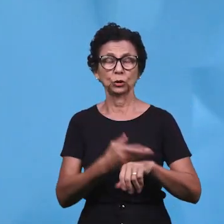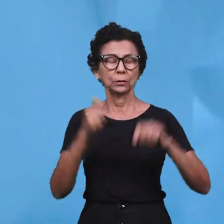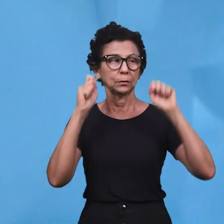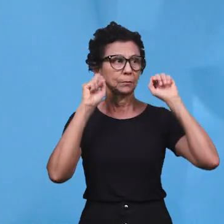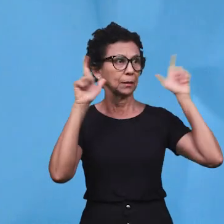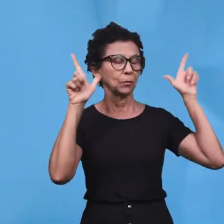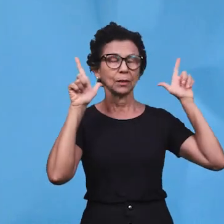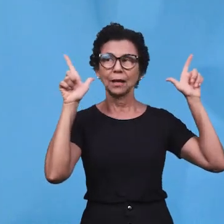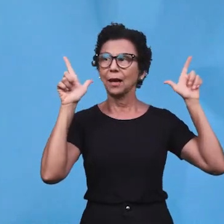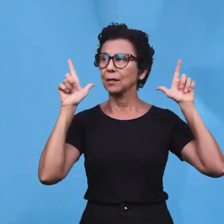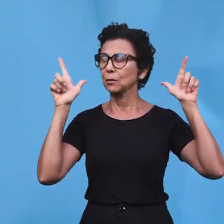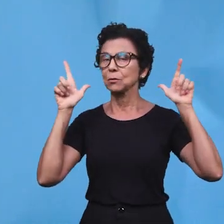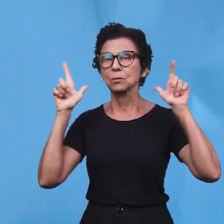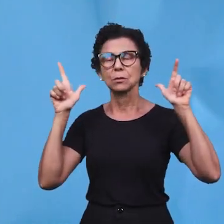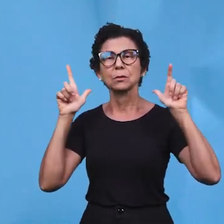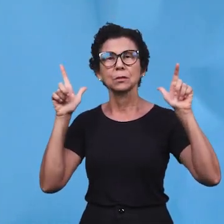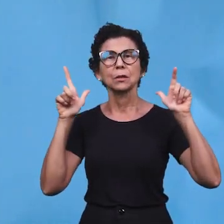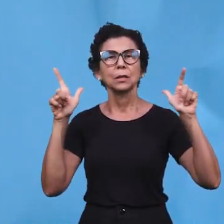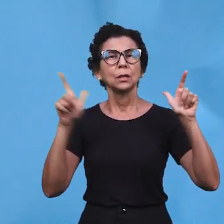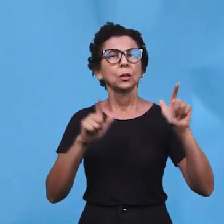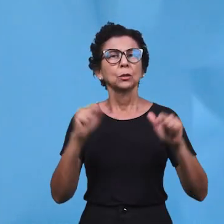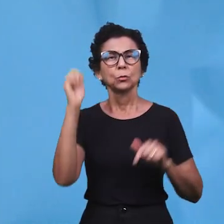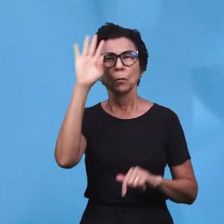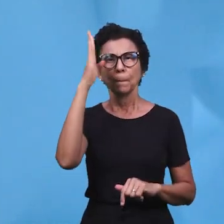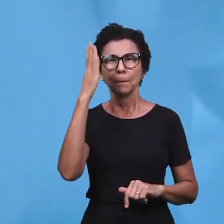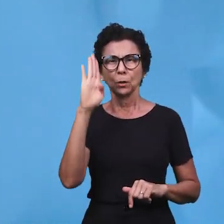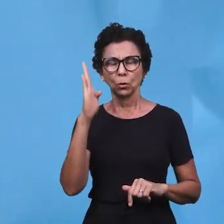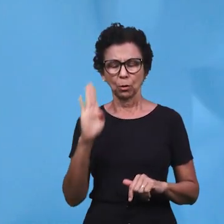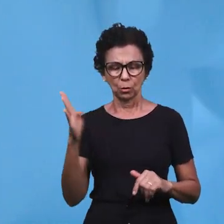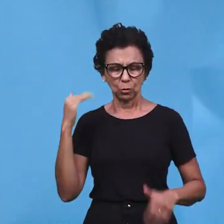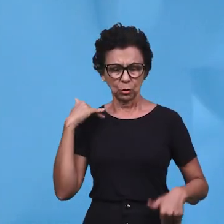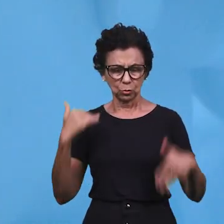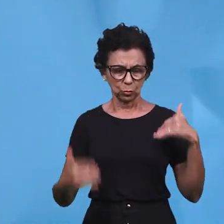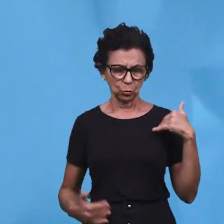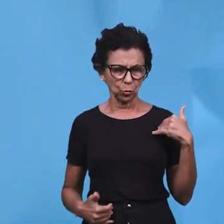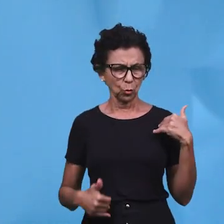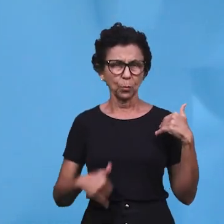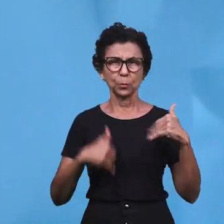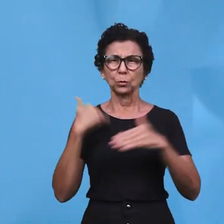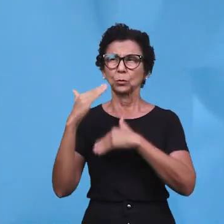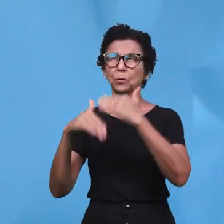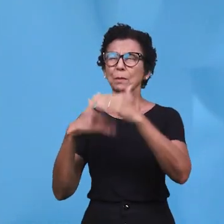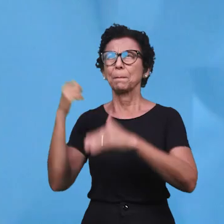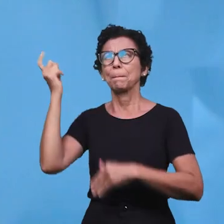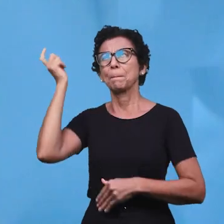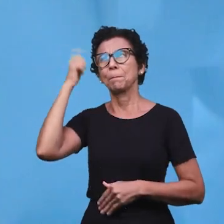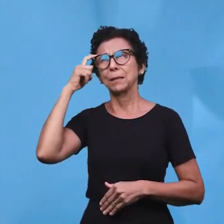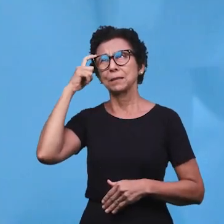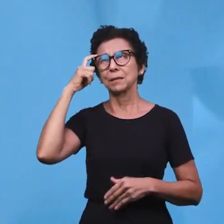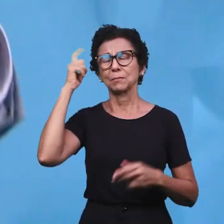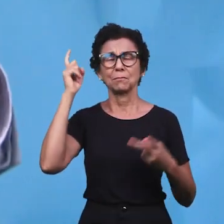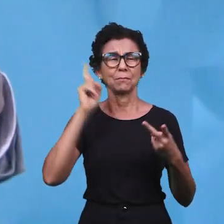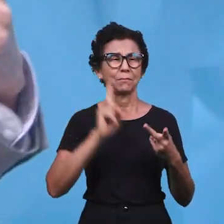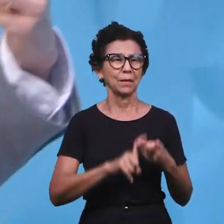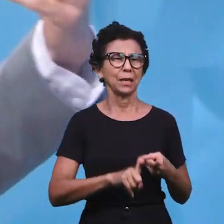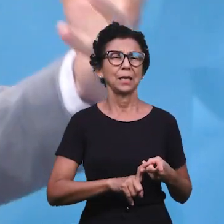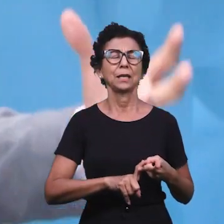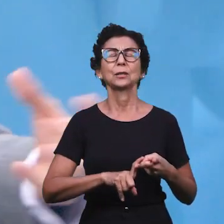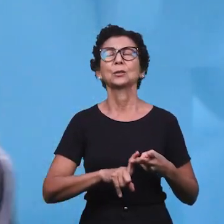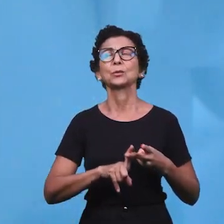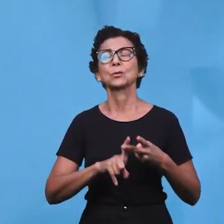estamos acordados, todos os processos biológicos do nosso corpo, seja o pensamento, as